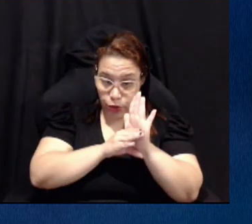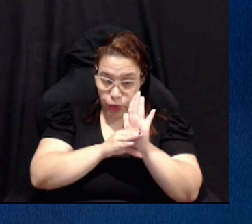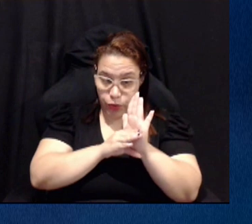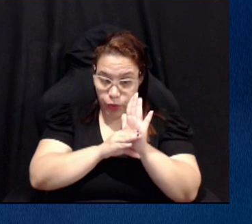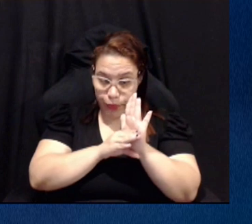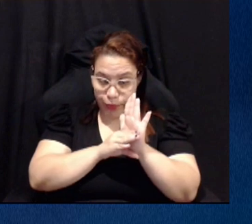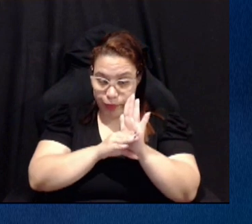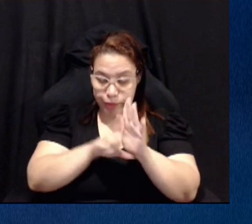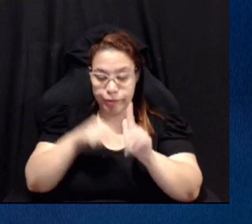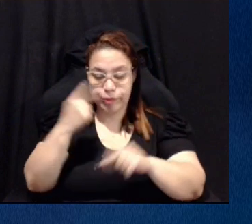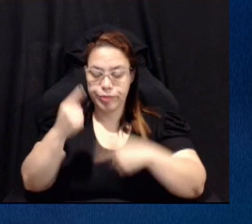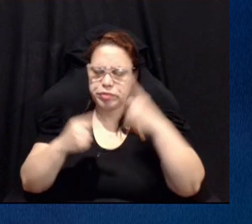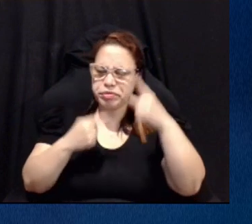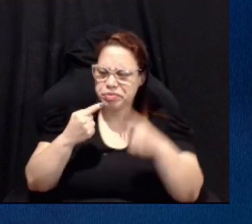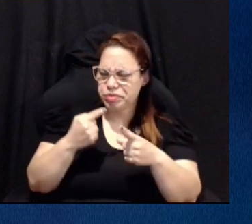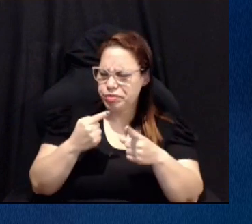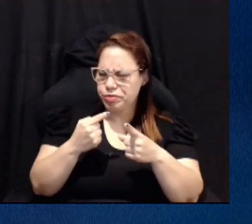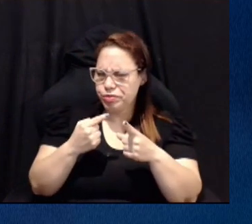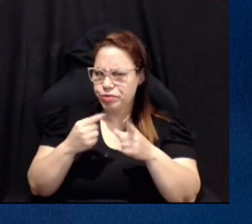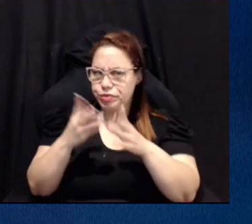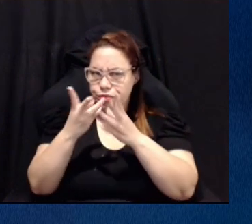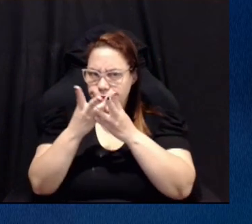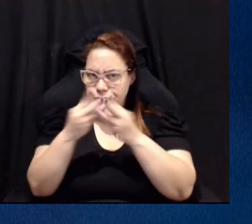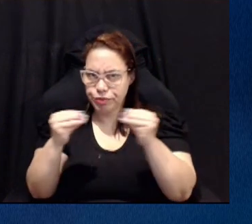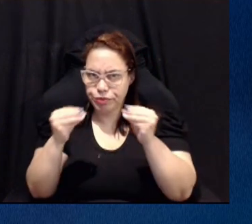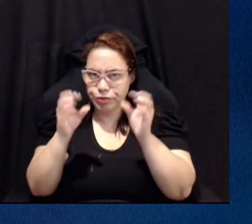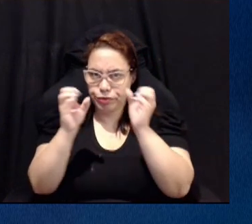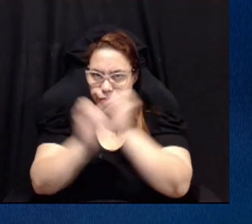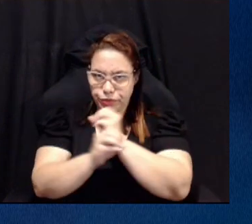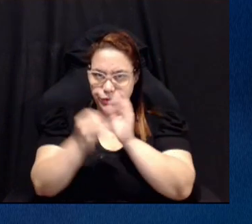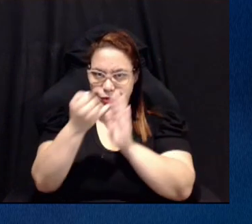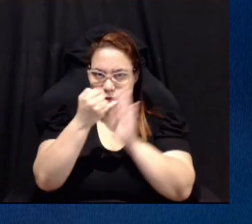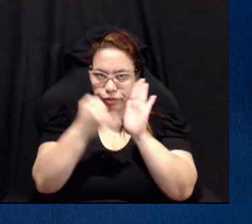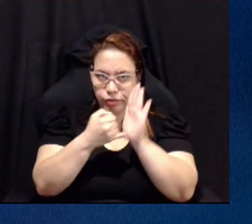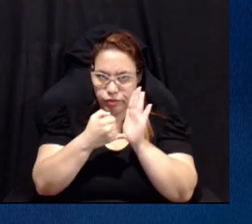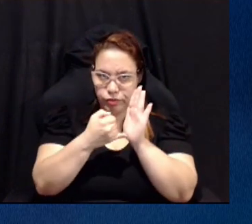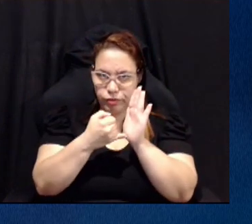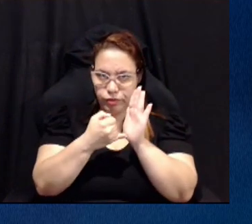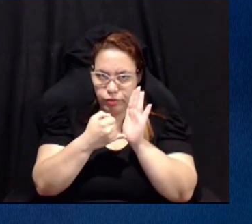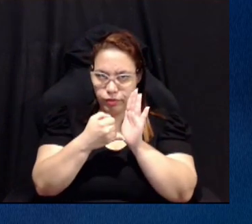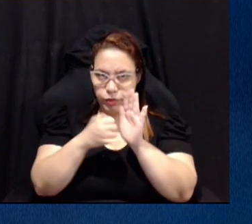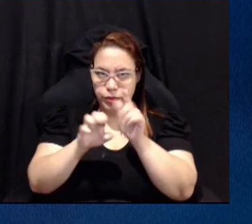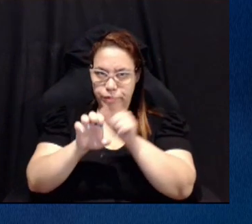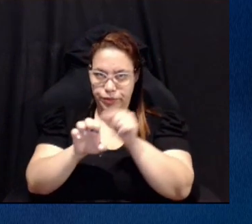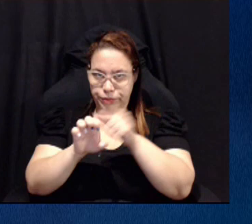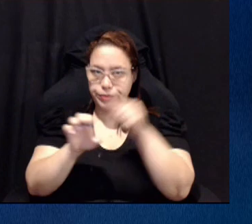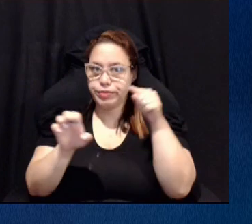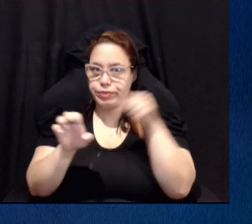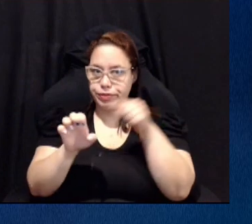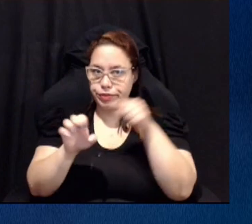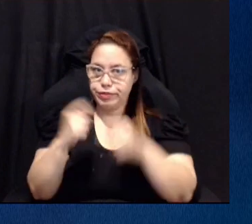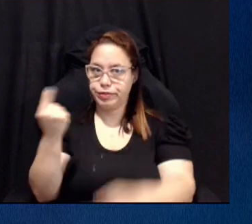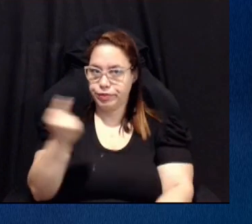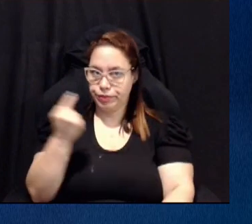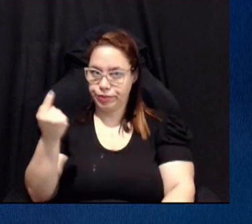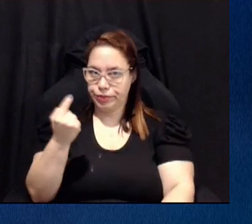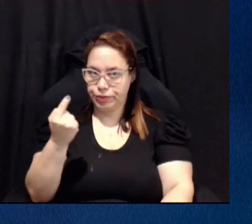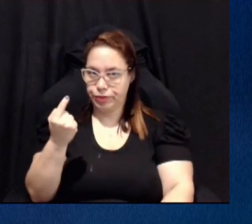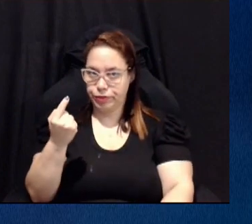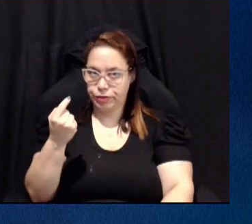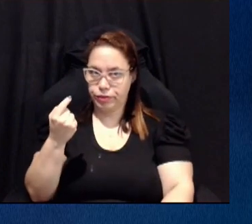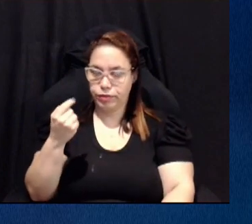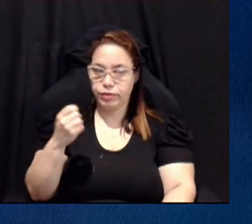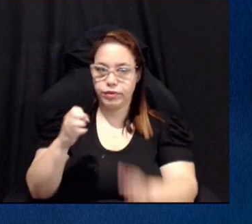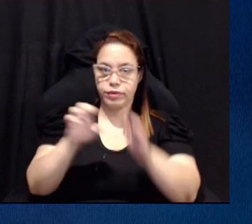outras medidas, a isenção ou redução de taxas municipais para microempreendedores individuais e microempresas nos